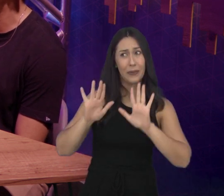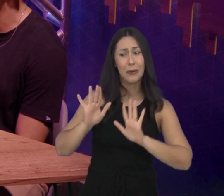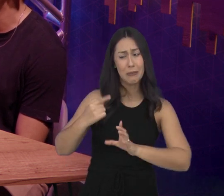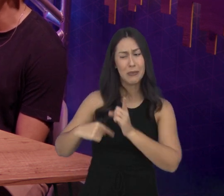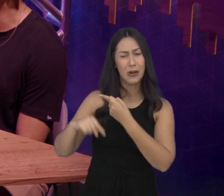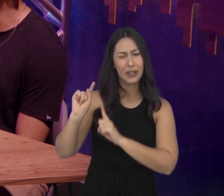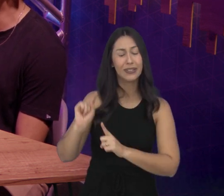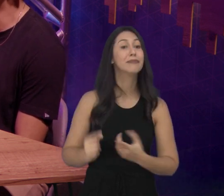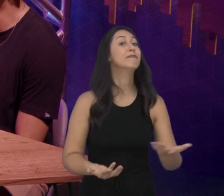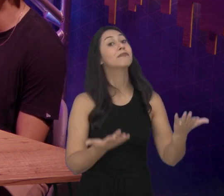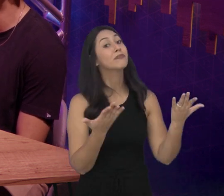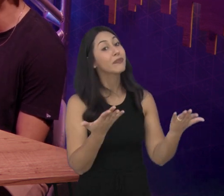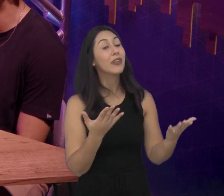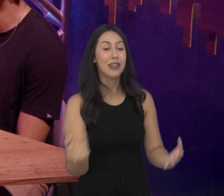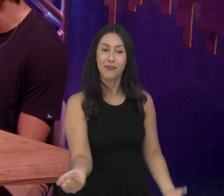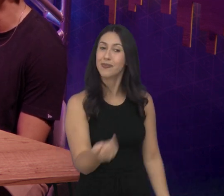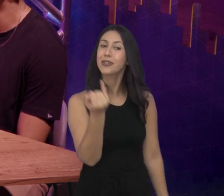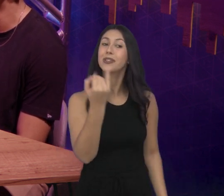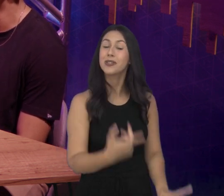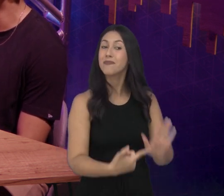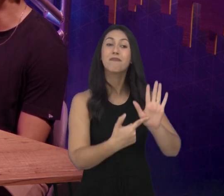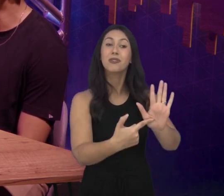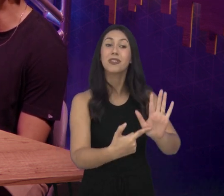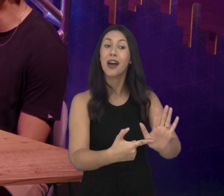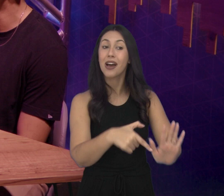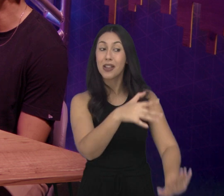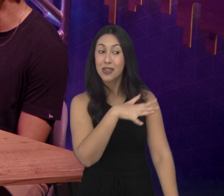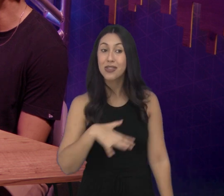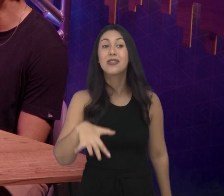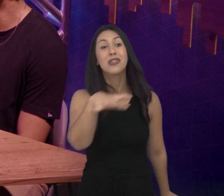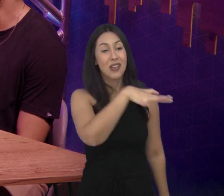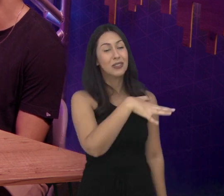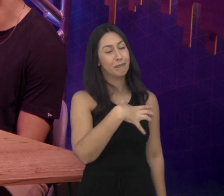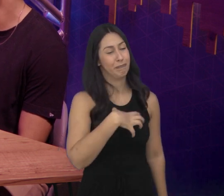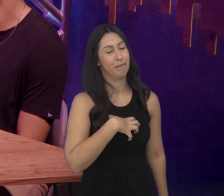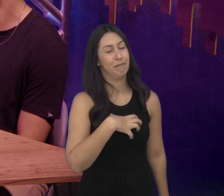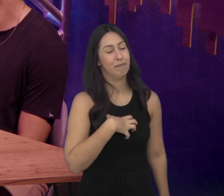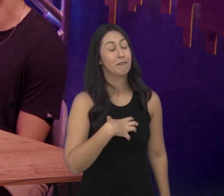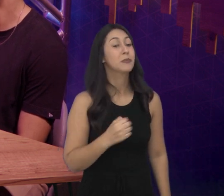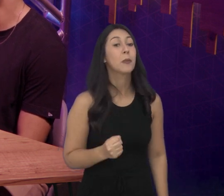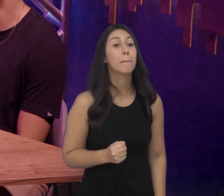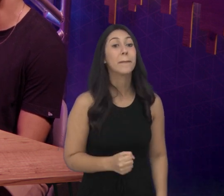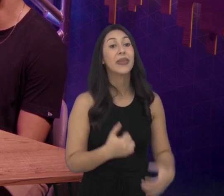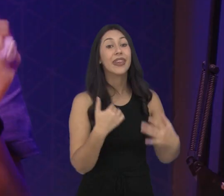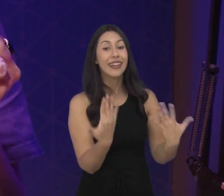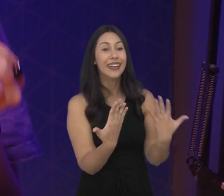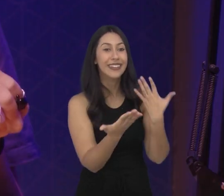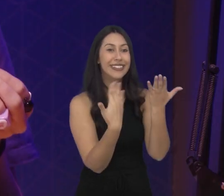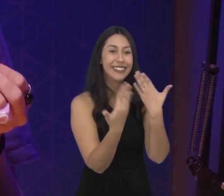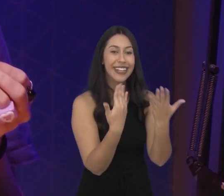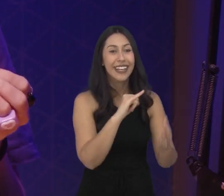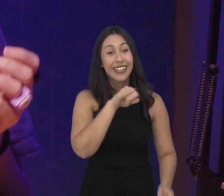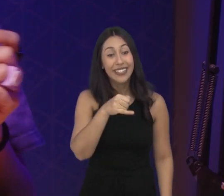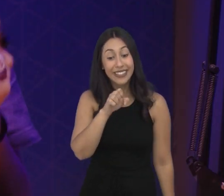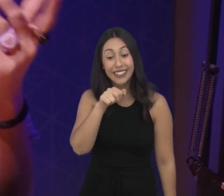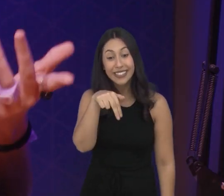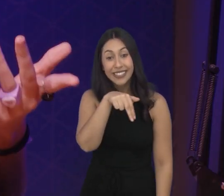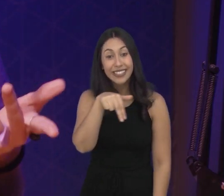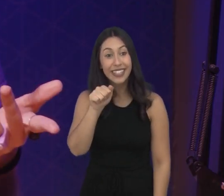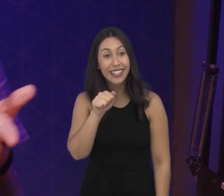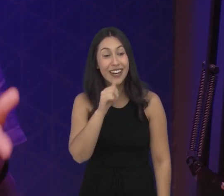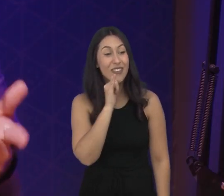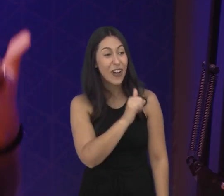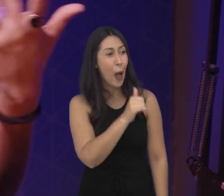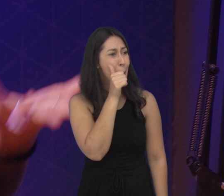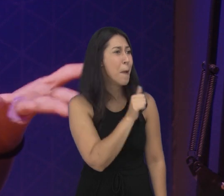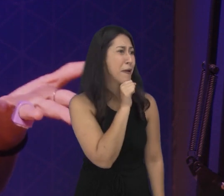tô superando. Tá vendo só? É importante isso, não é uma dor que todos vivenciam. E tem o diálogo, então, a Jenna, ela